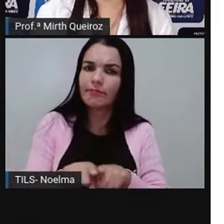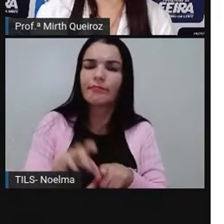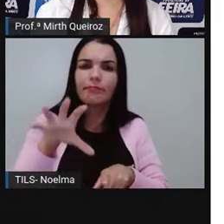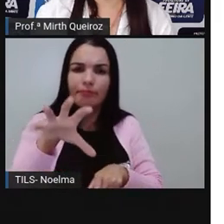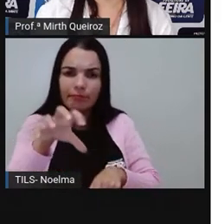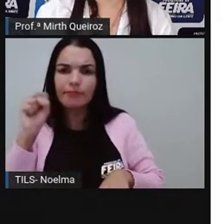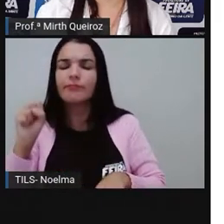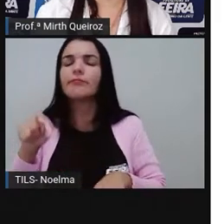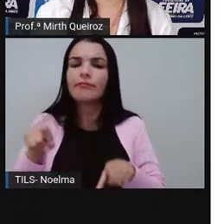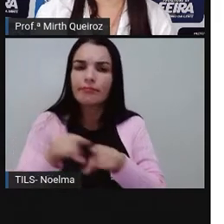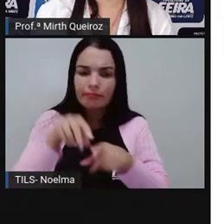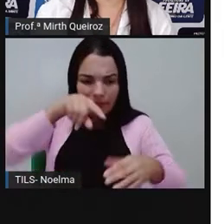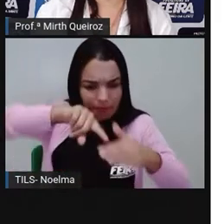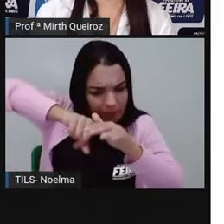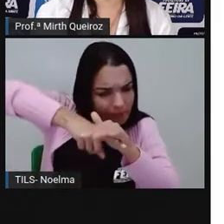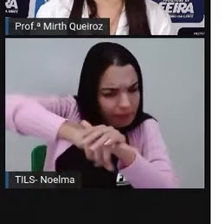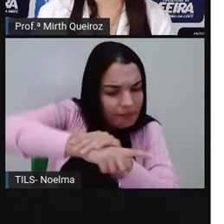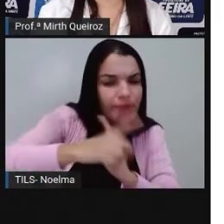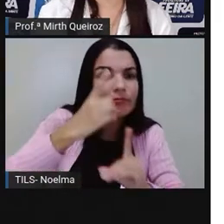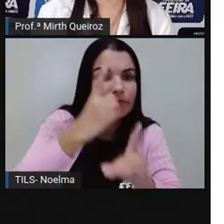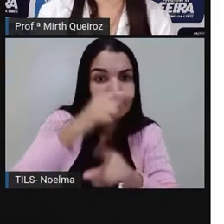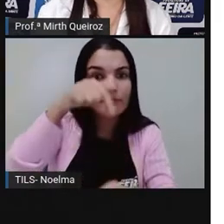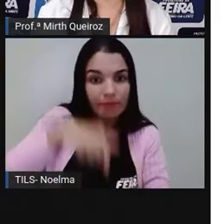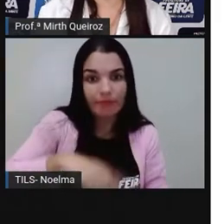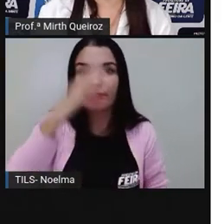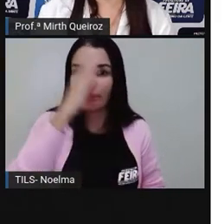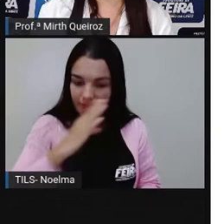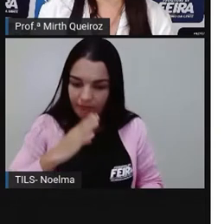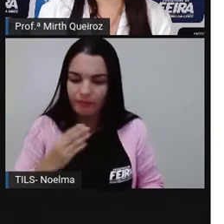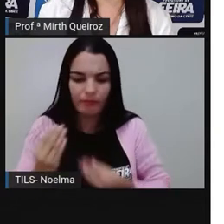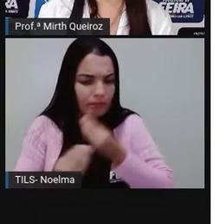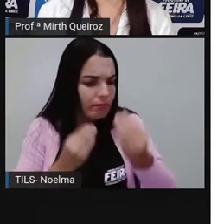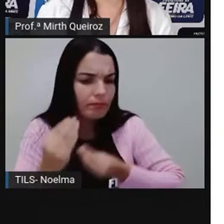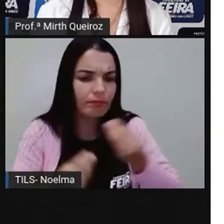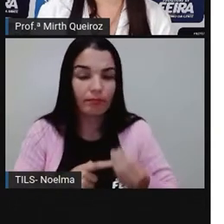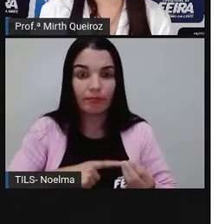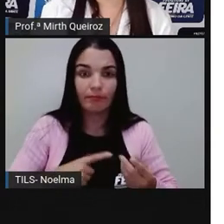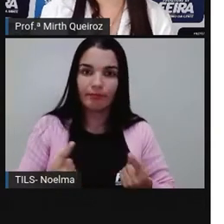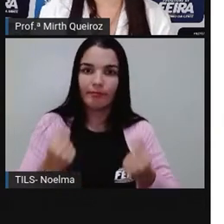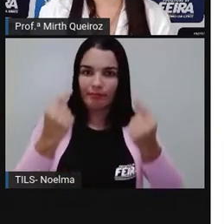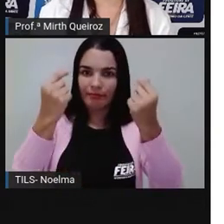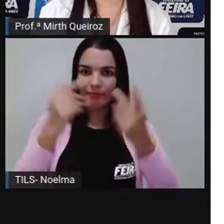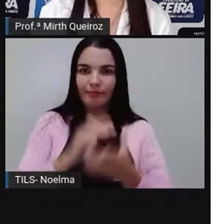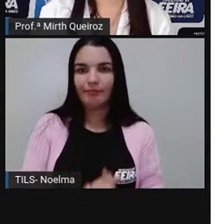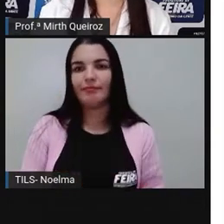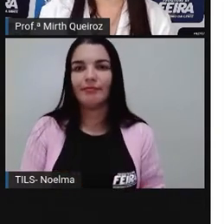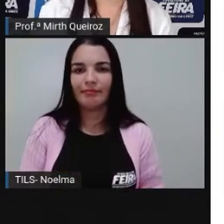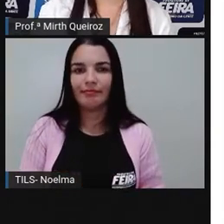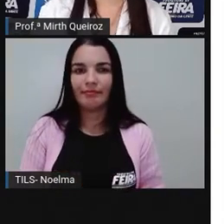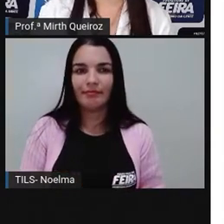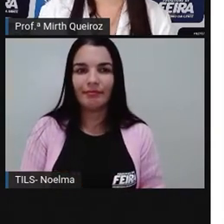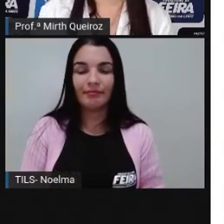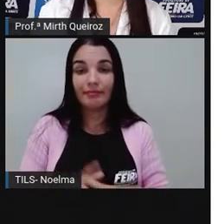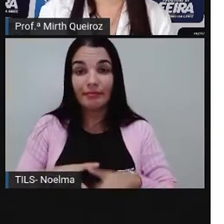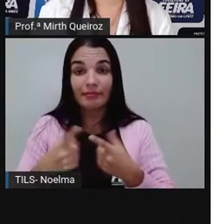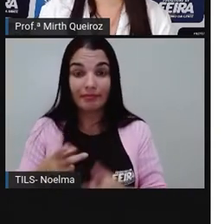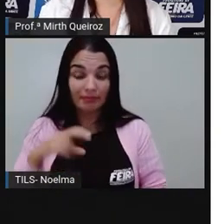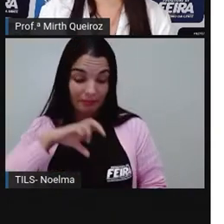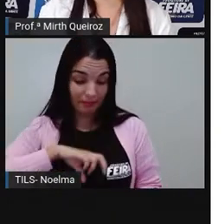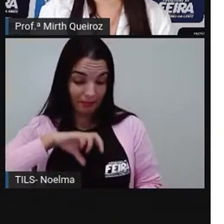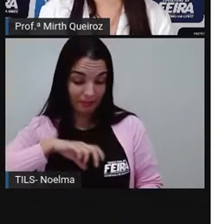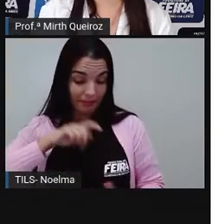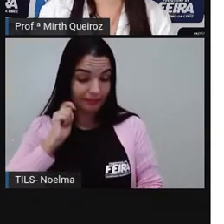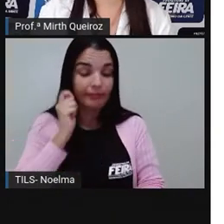isso no Brasil, né? Tentar encontrar aí no Brasil forma de lucrar. Os portugueses